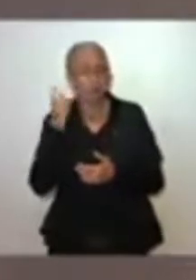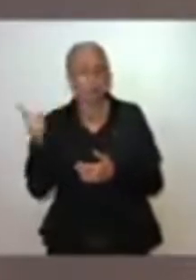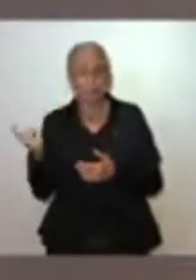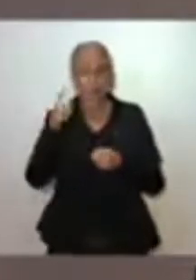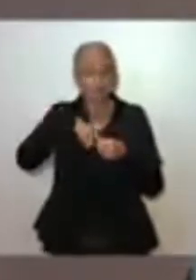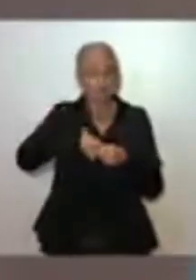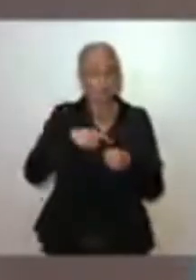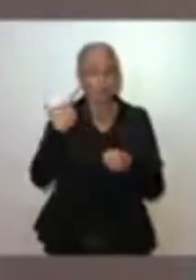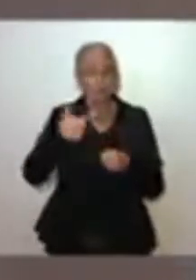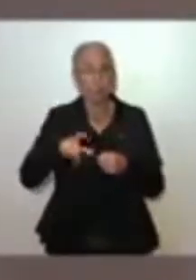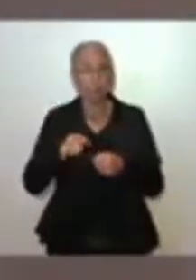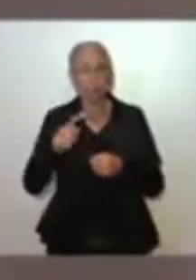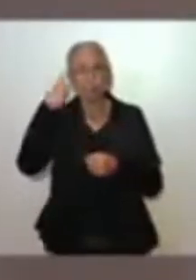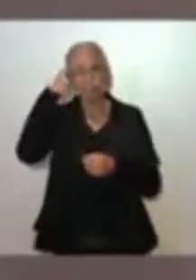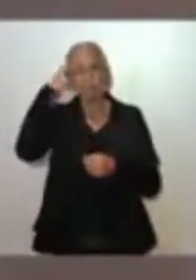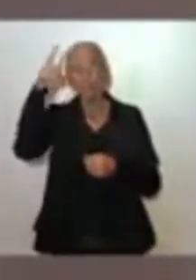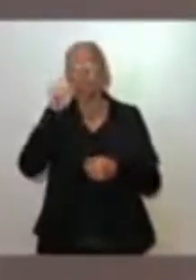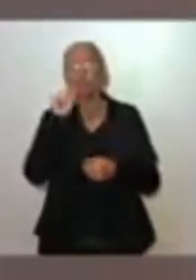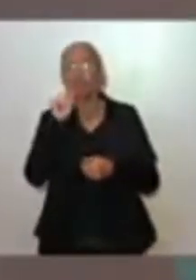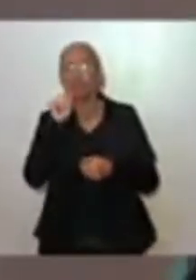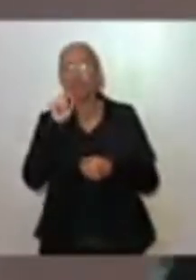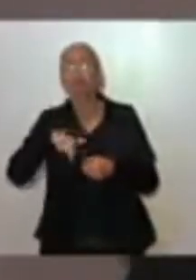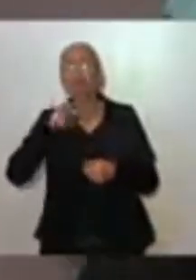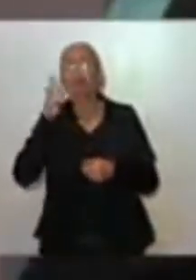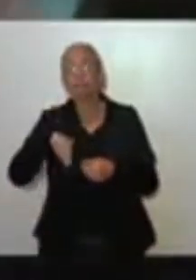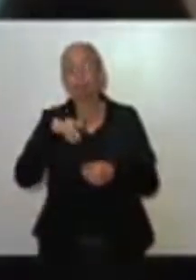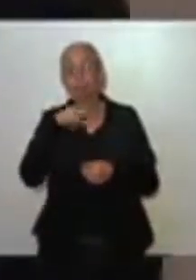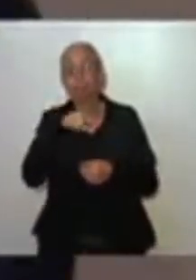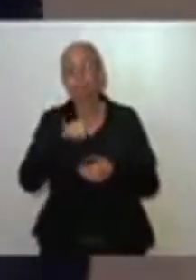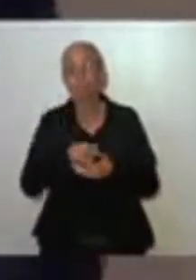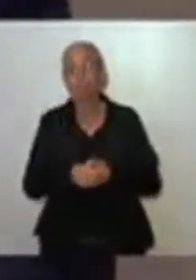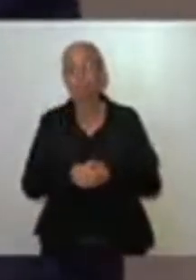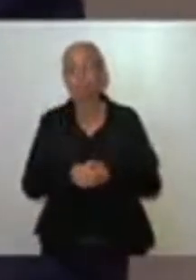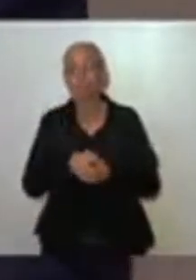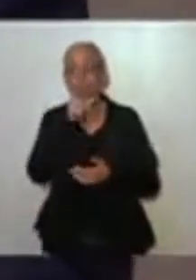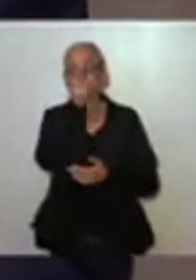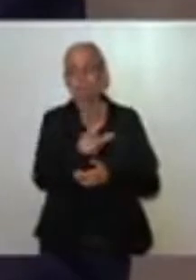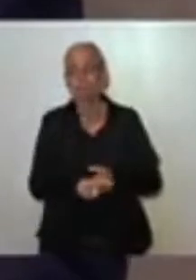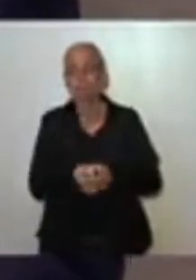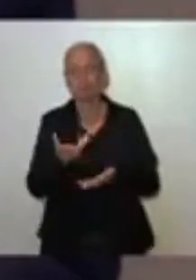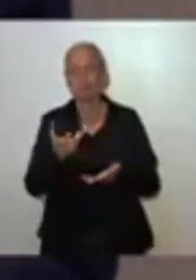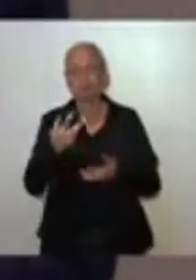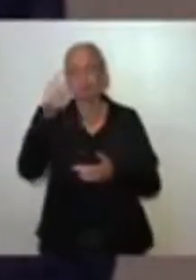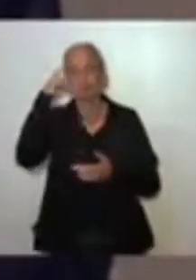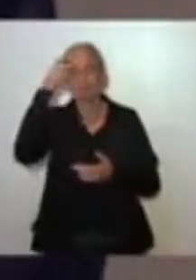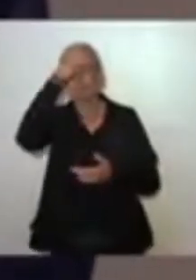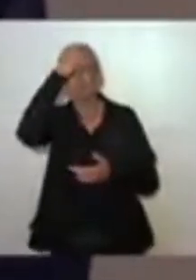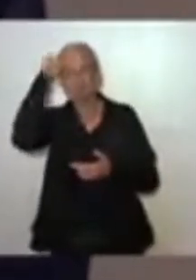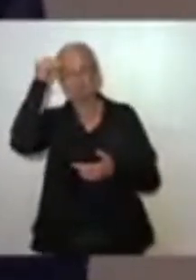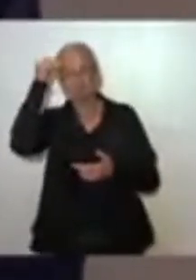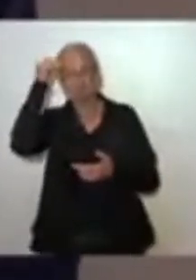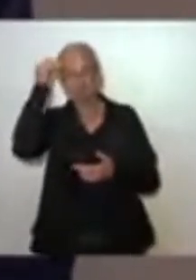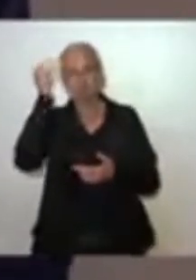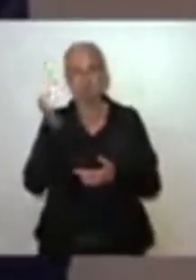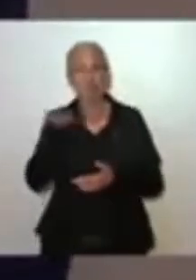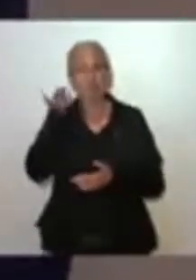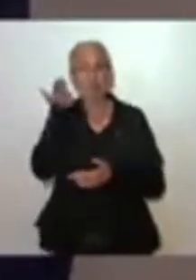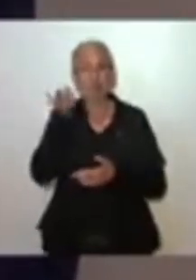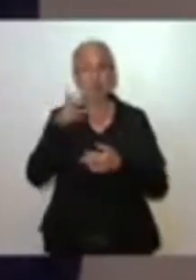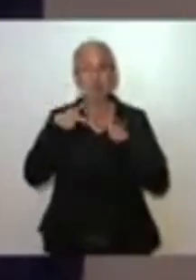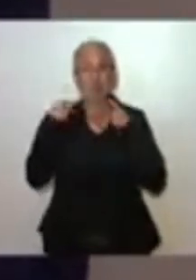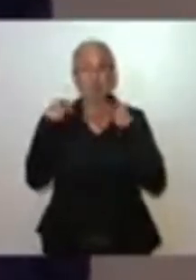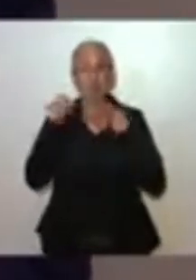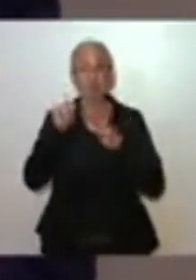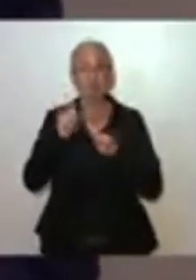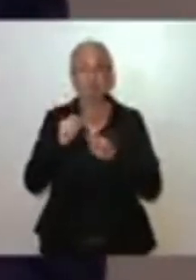vez e disse eu vou lembrar que aí no Senhor é e não lembrou um é a hora que eu